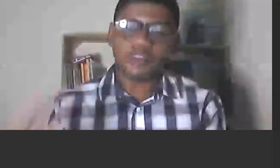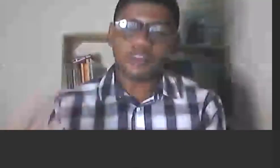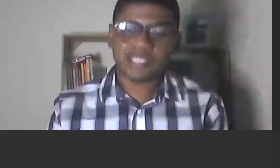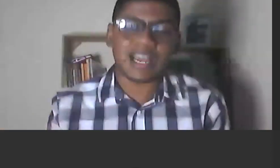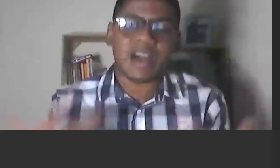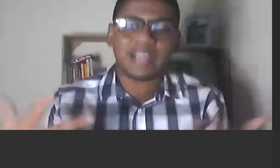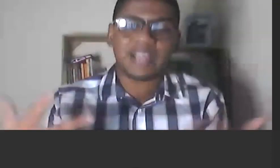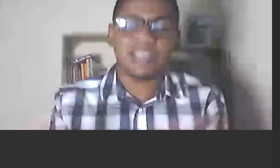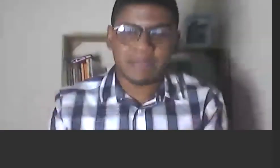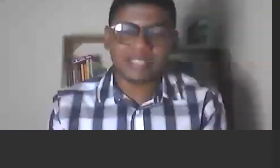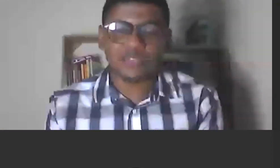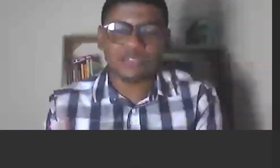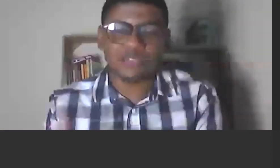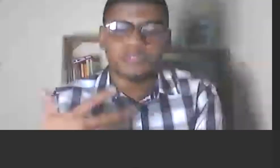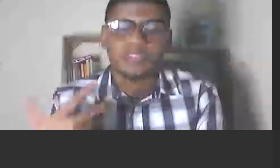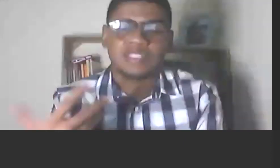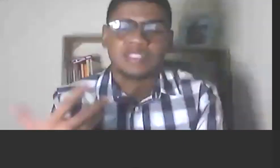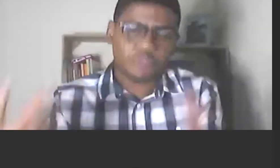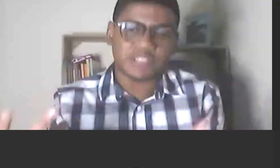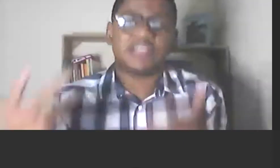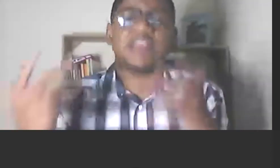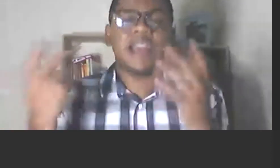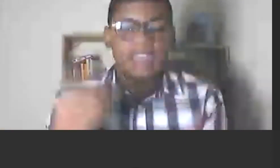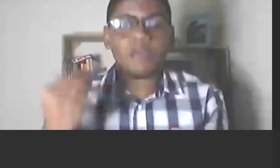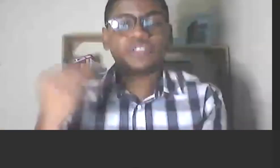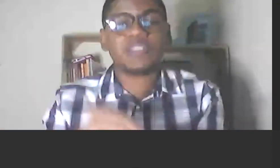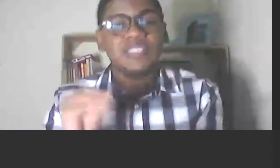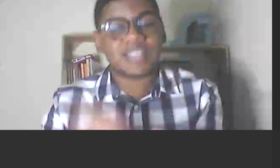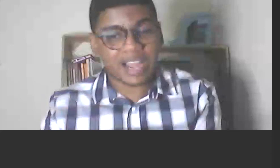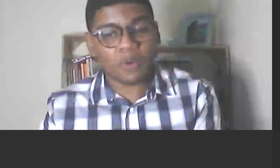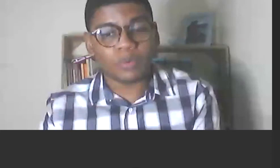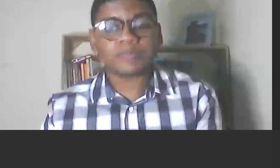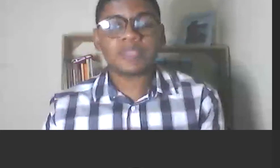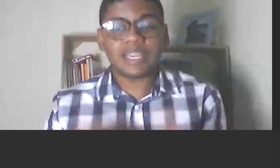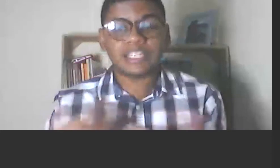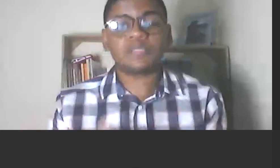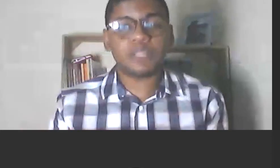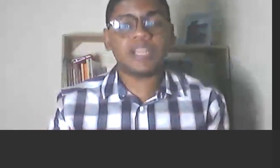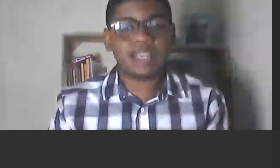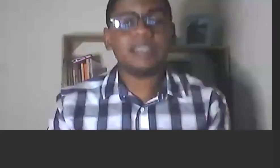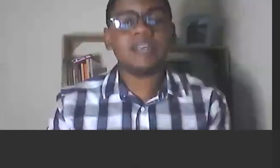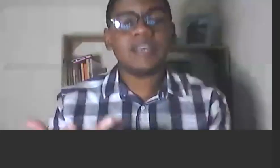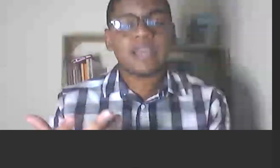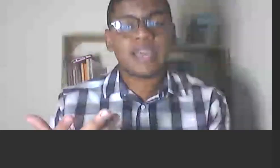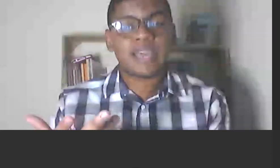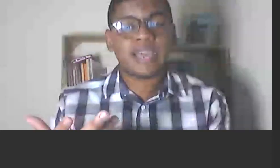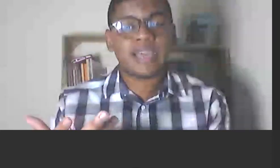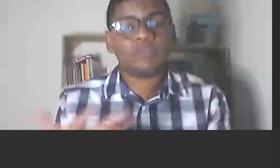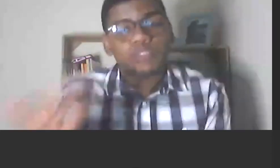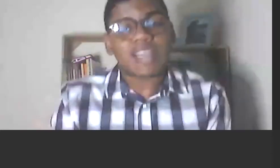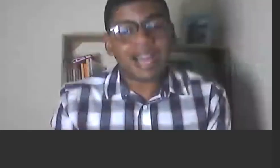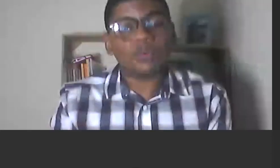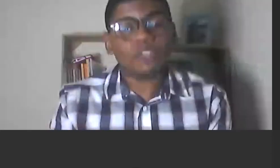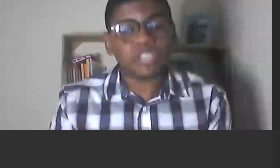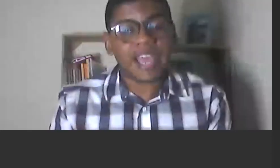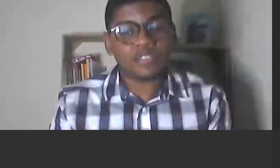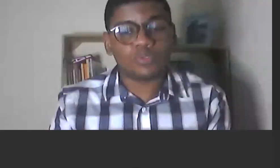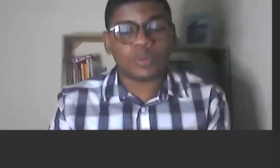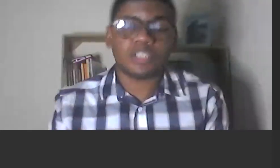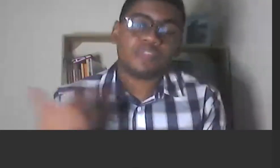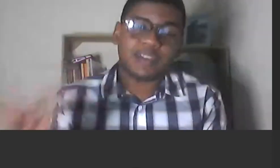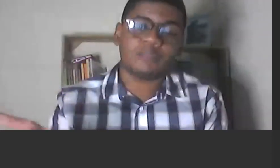fosse sinal em libras, se não fosse realmente o sinal, a gente poderia usá-lo